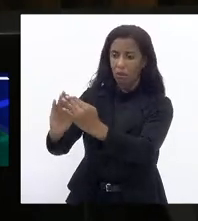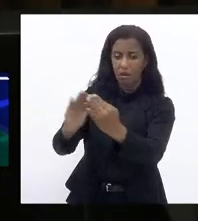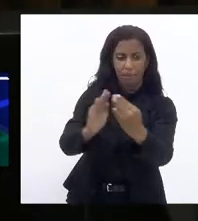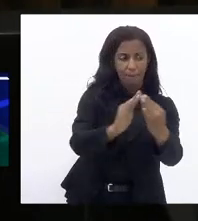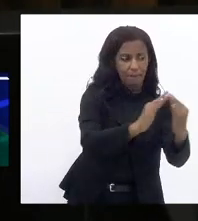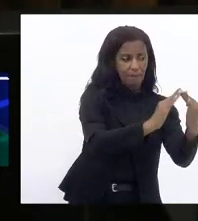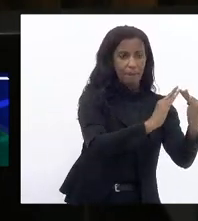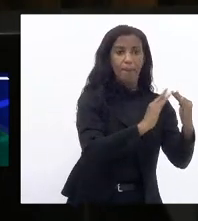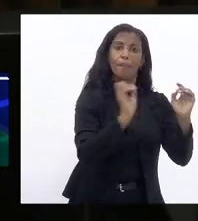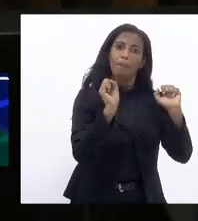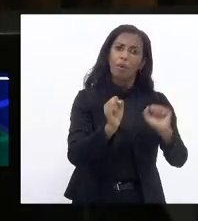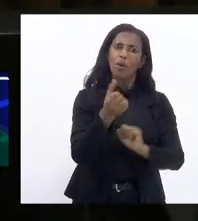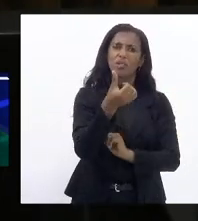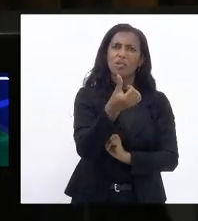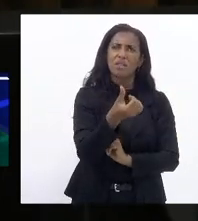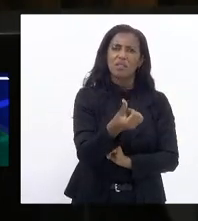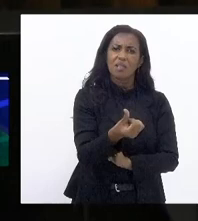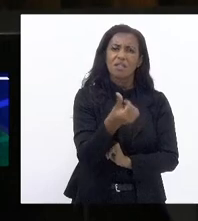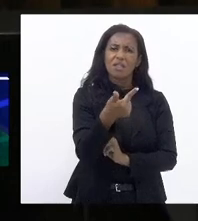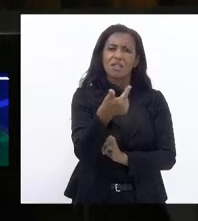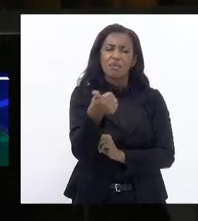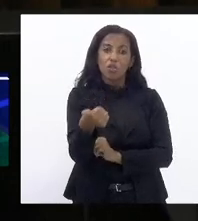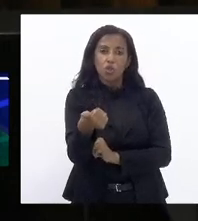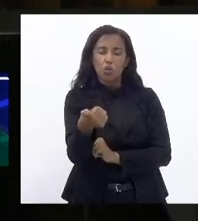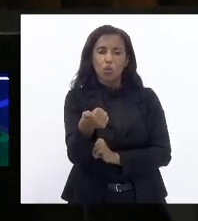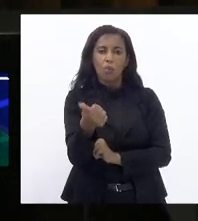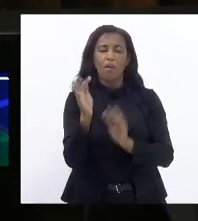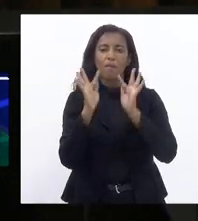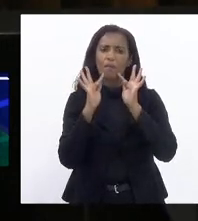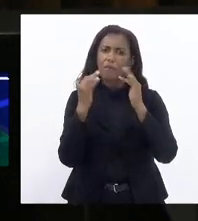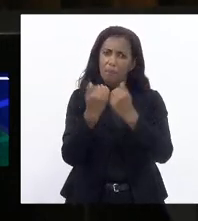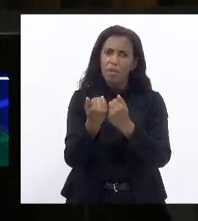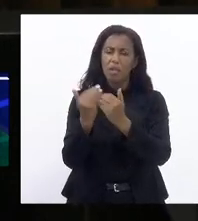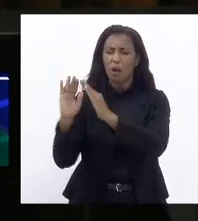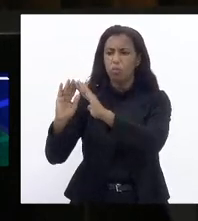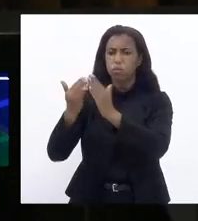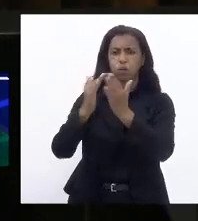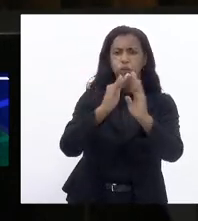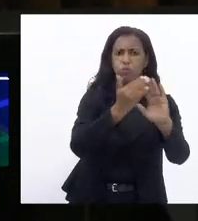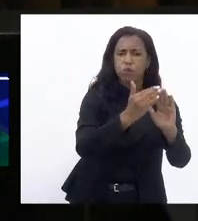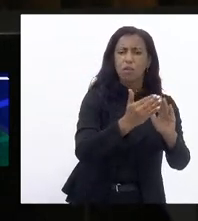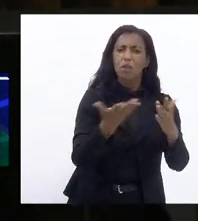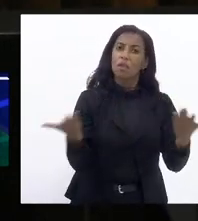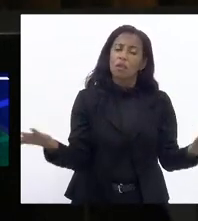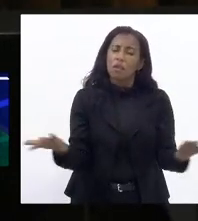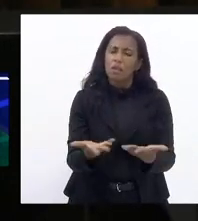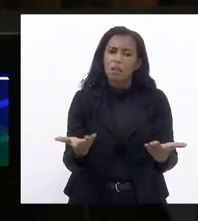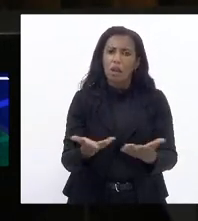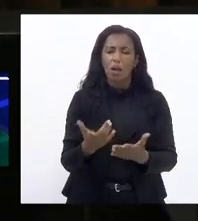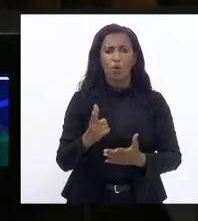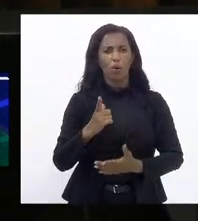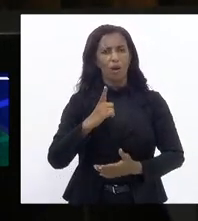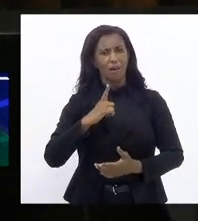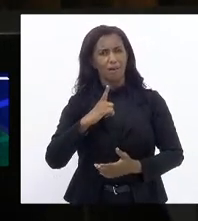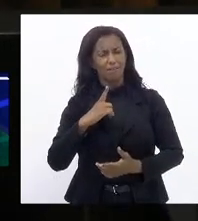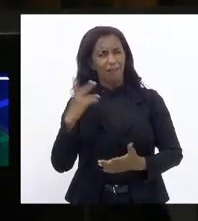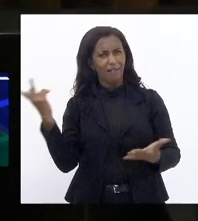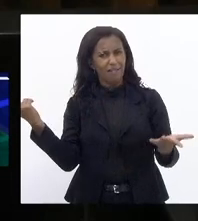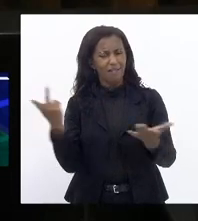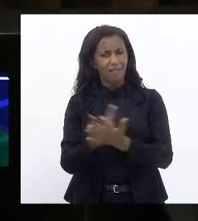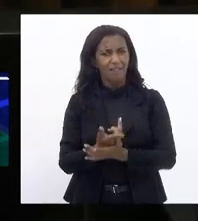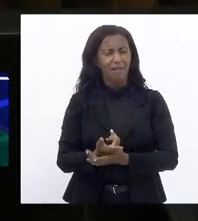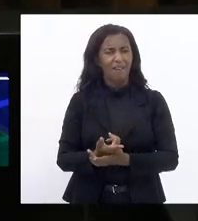São 621 famílias da comunidade do Horto, vários núcleos habitacionais, e agora há um assédio judicial, há um